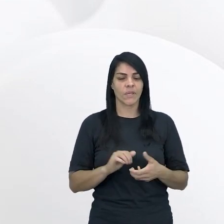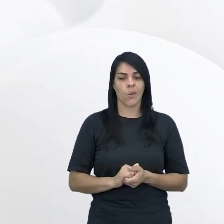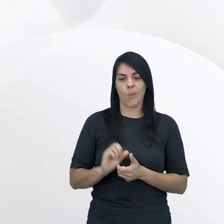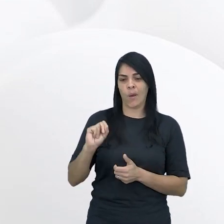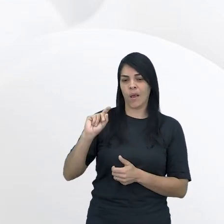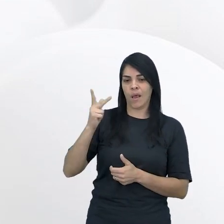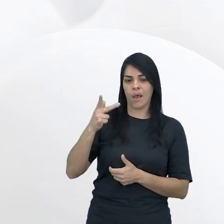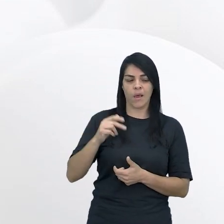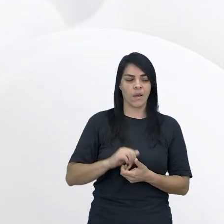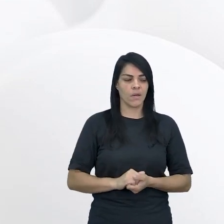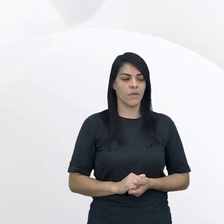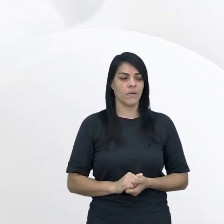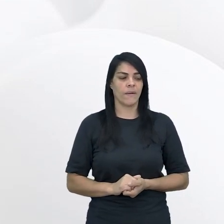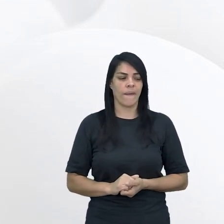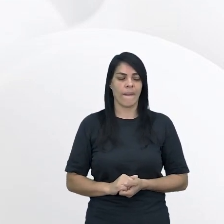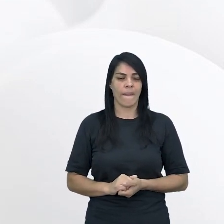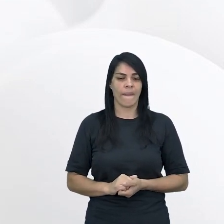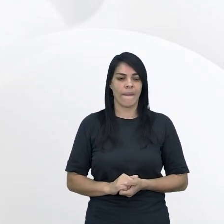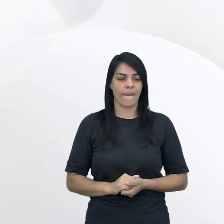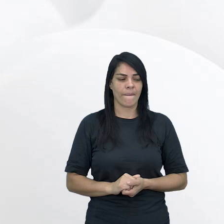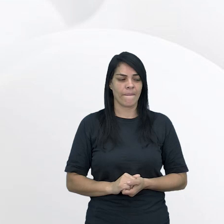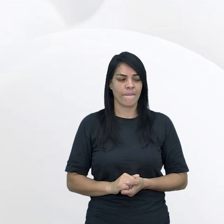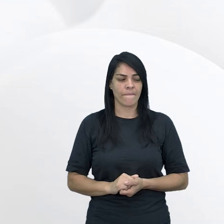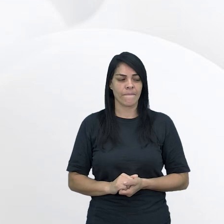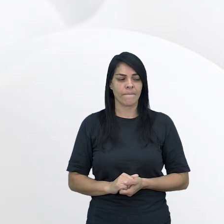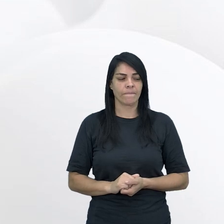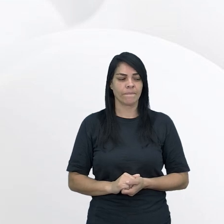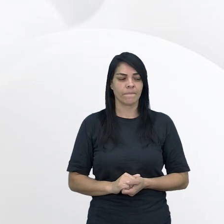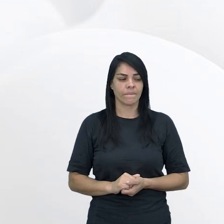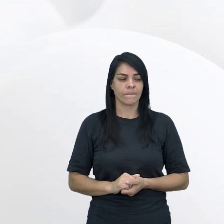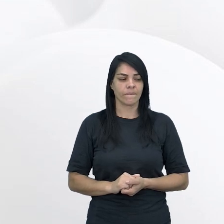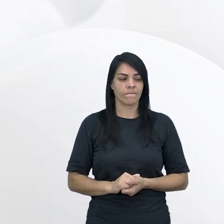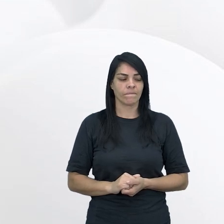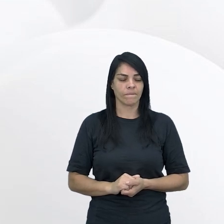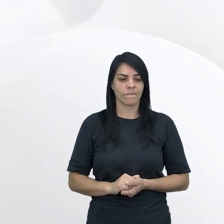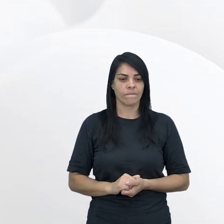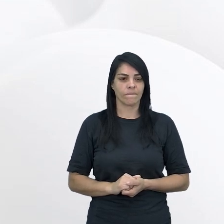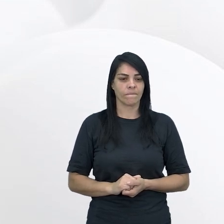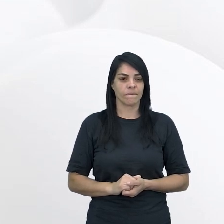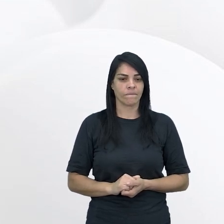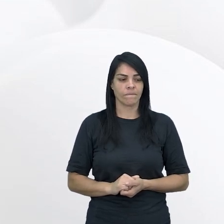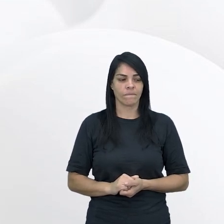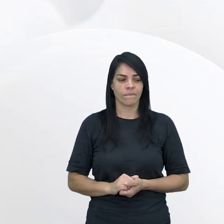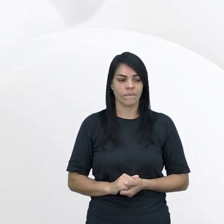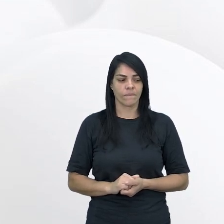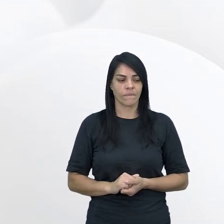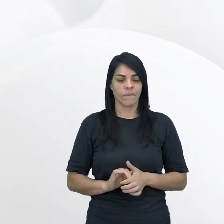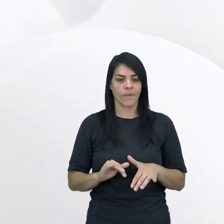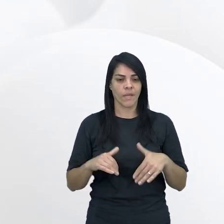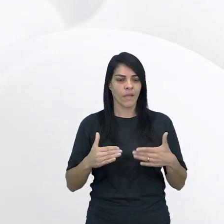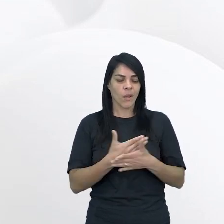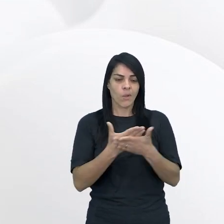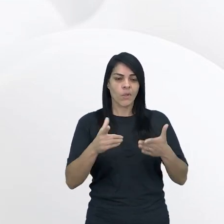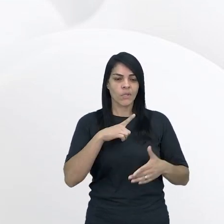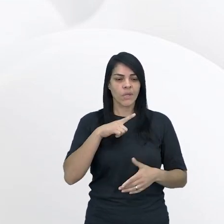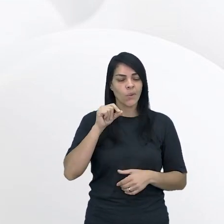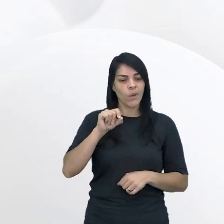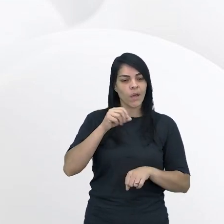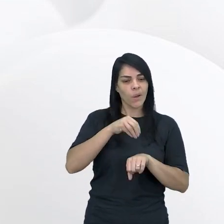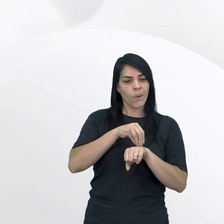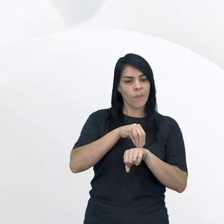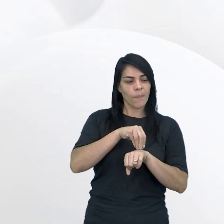ok? Pode passar. Aí, a gente tem uma